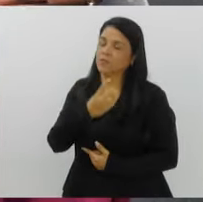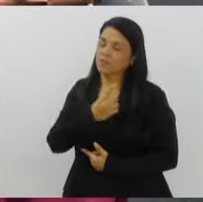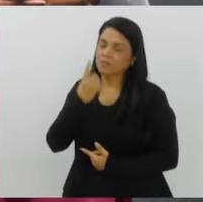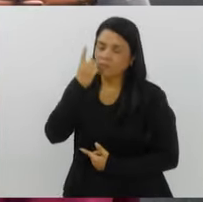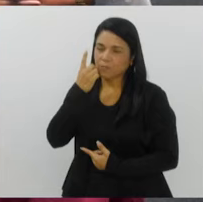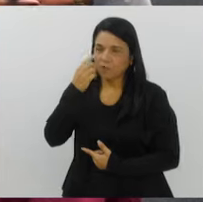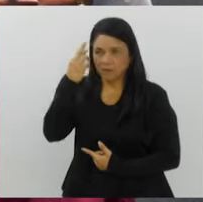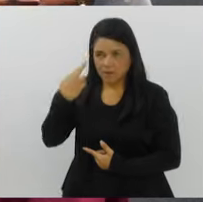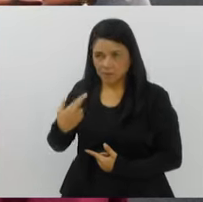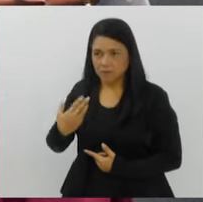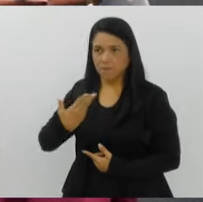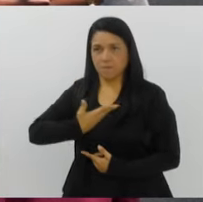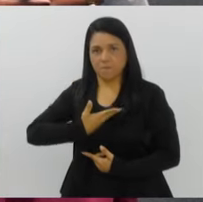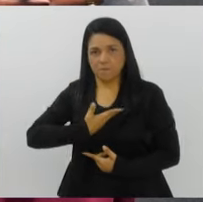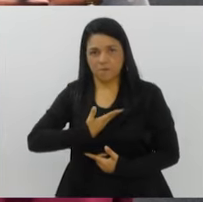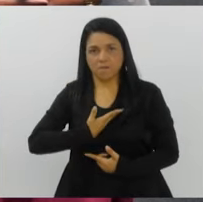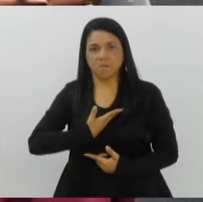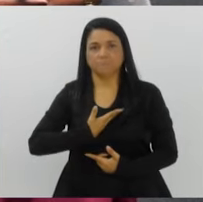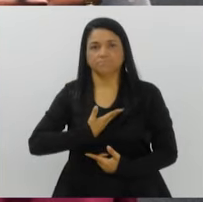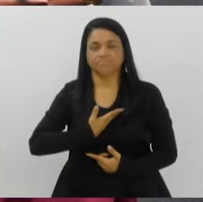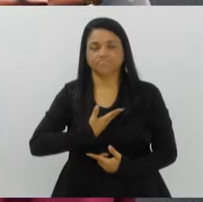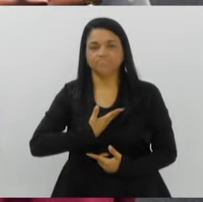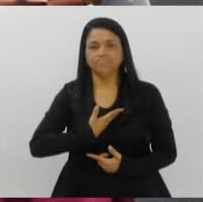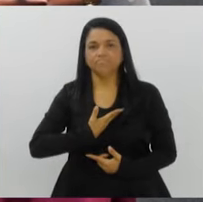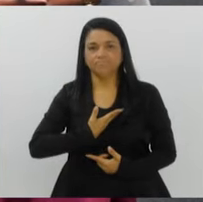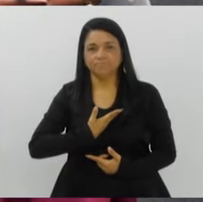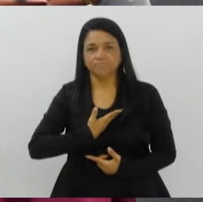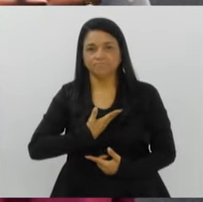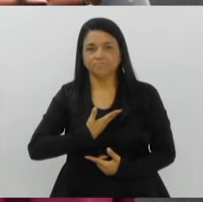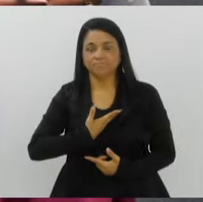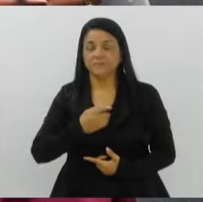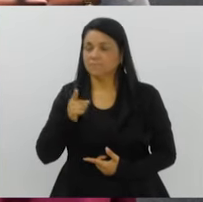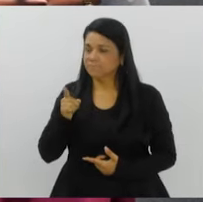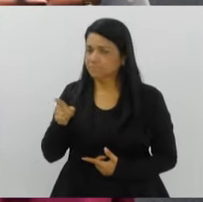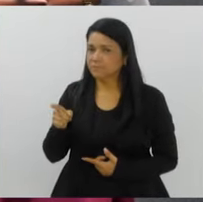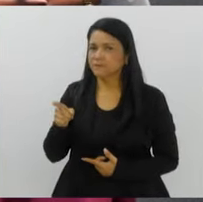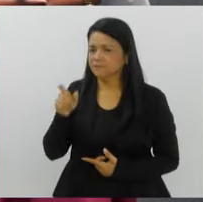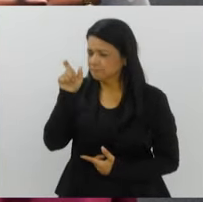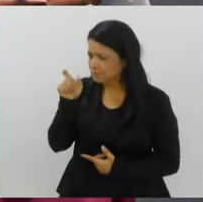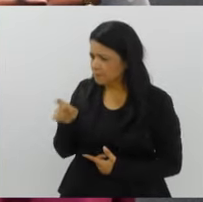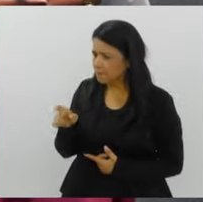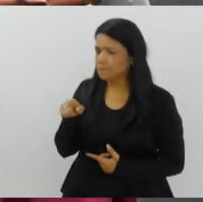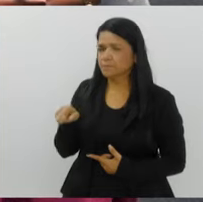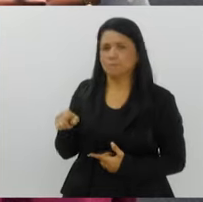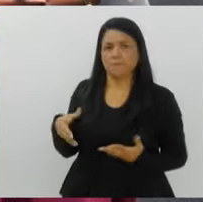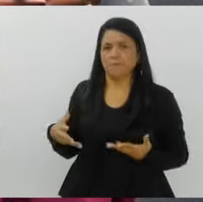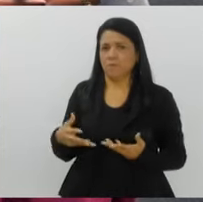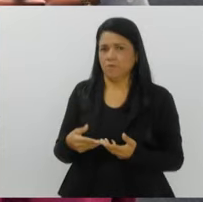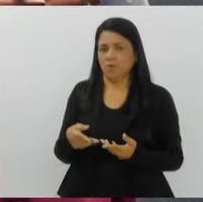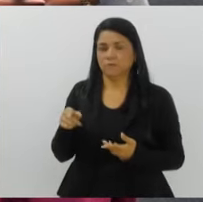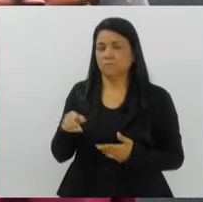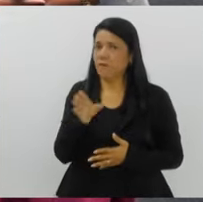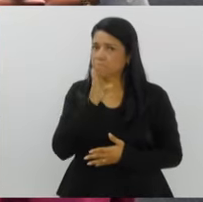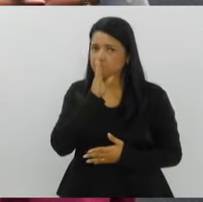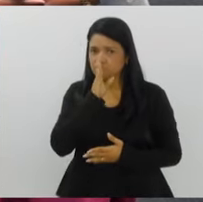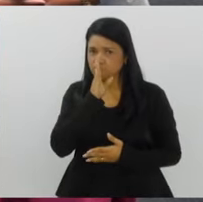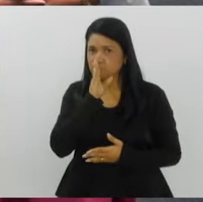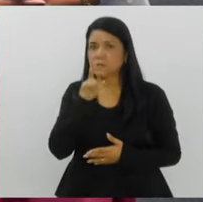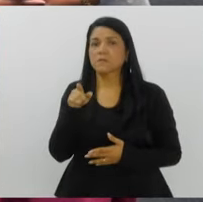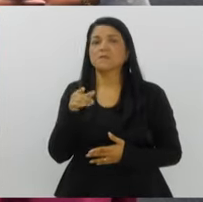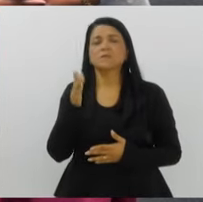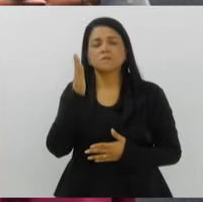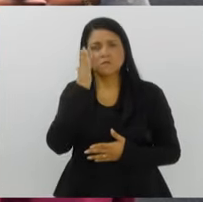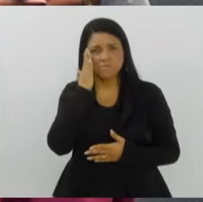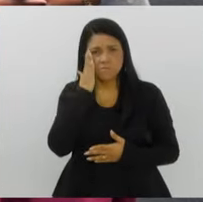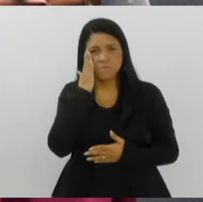minha companheira, Vossa Excelência é enorme, sei que não vai se silenciar por isso, mas sei também que não